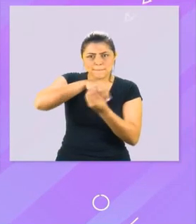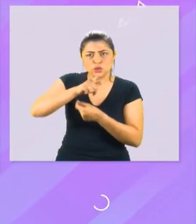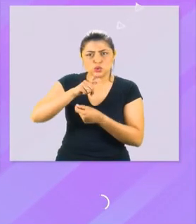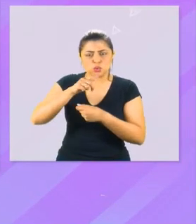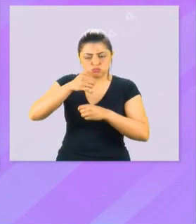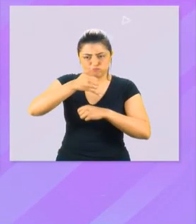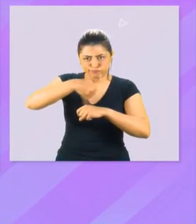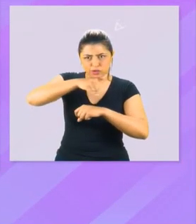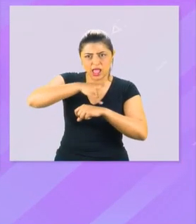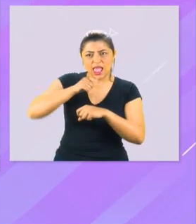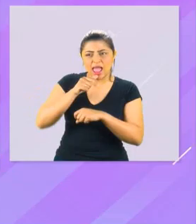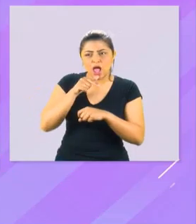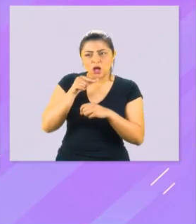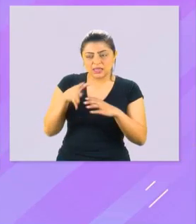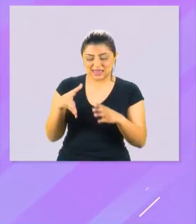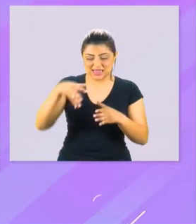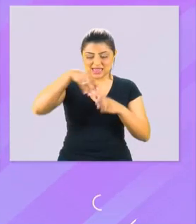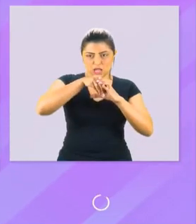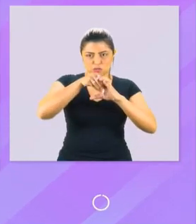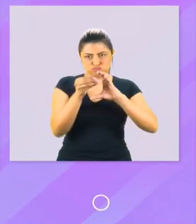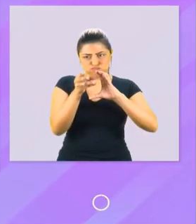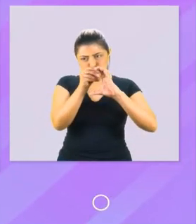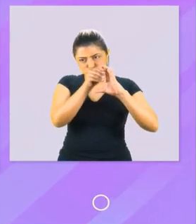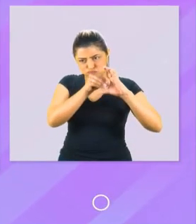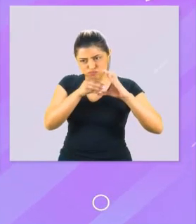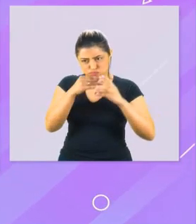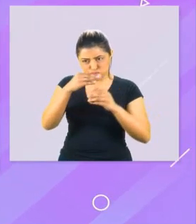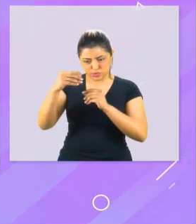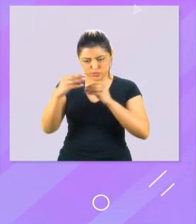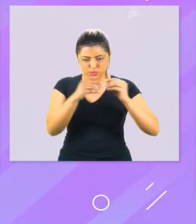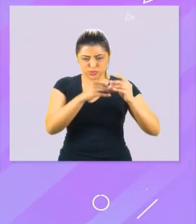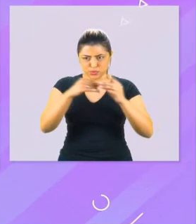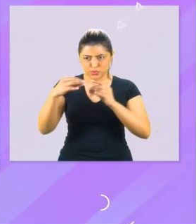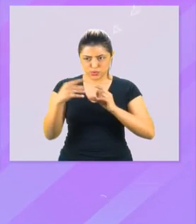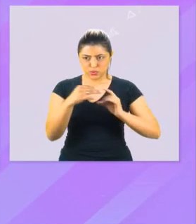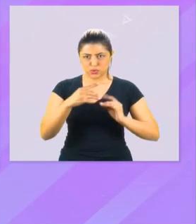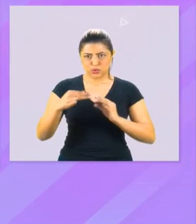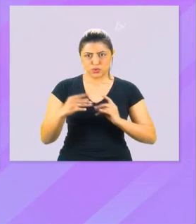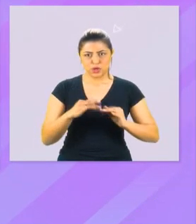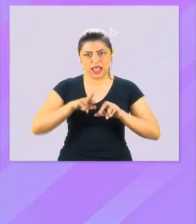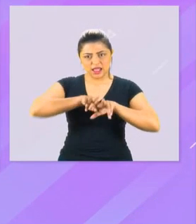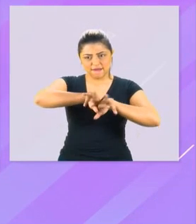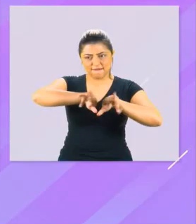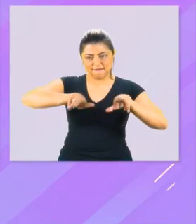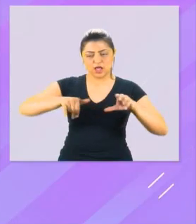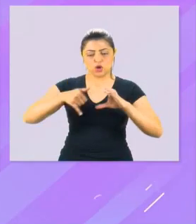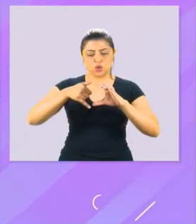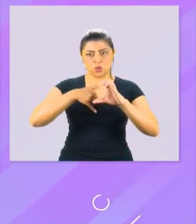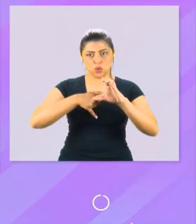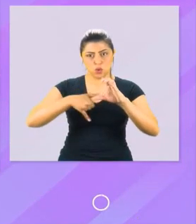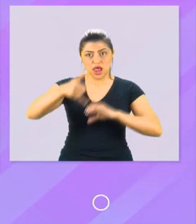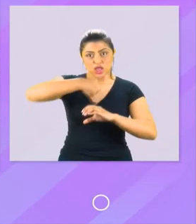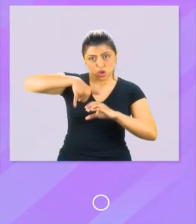ou hidrofóbica dos fosfolipídios, estão para dentro da lipoproteína, que é onde eu vou encontrar também os ésteres de colesterila que